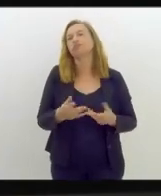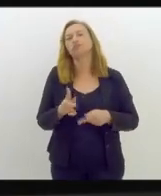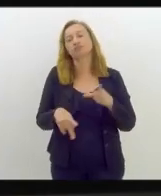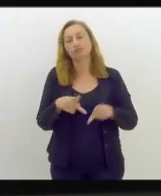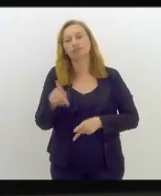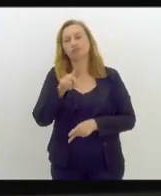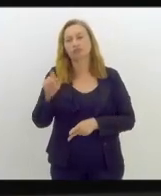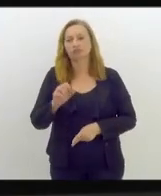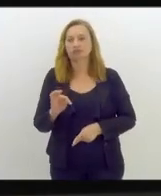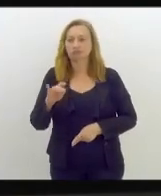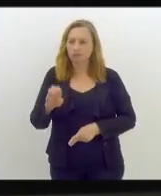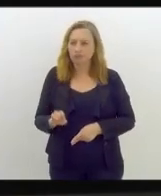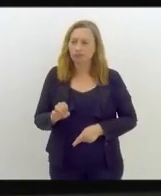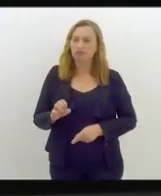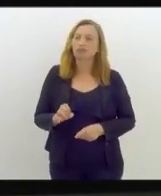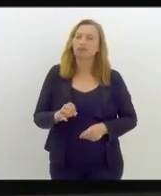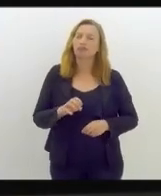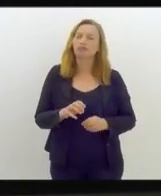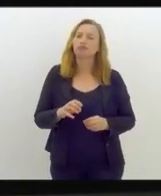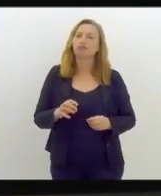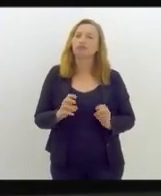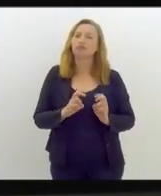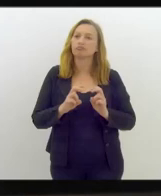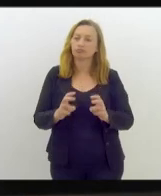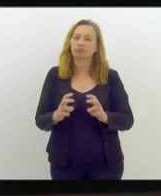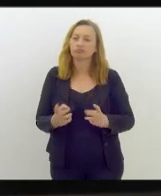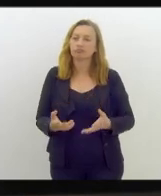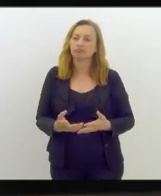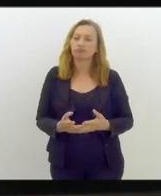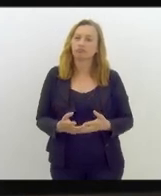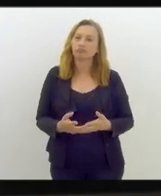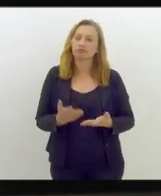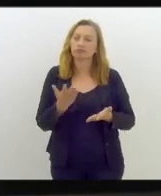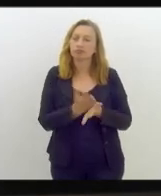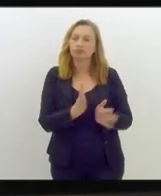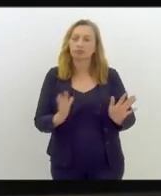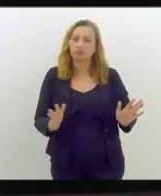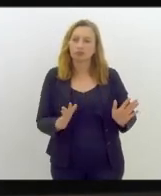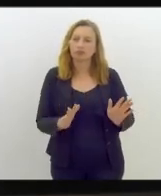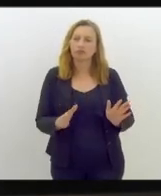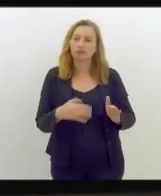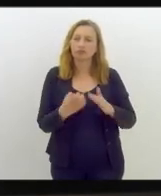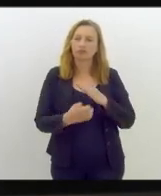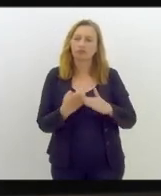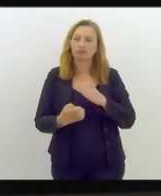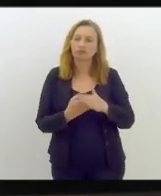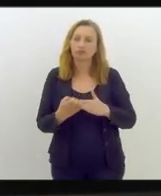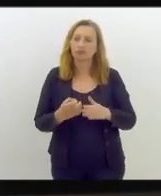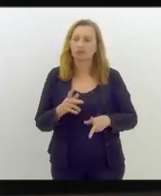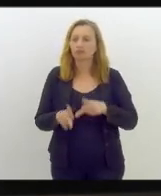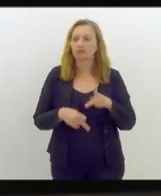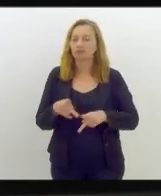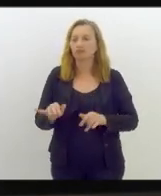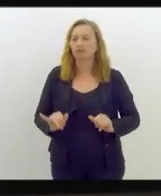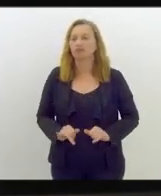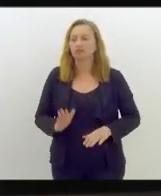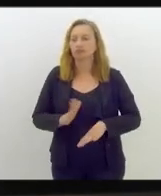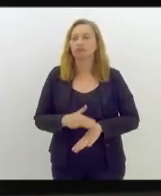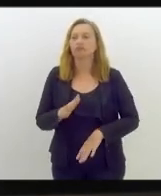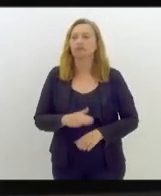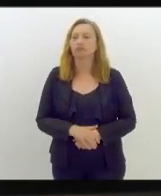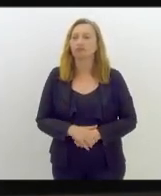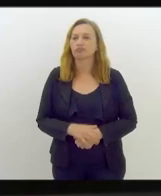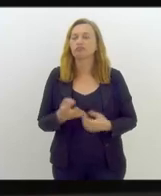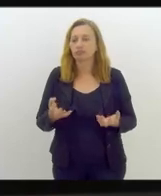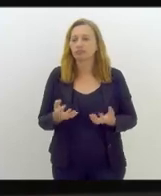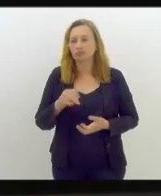Oeste em relação à questão da Supervia, é melhor encampar logo a Supervia, acabar de vez, porque do jeito que está, o povo trabalhador está se lascando todo. Mas